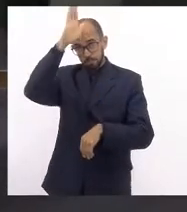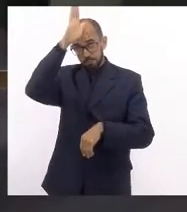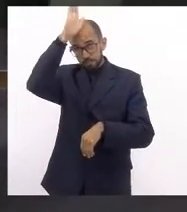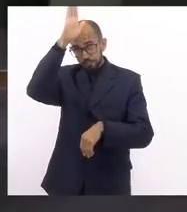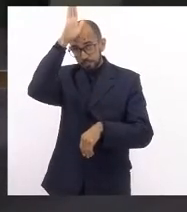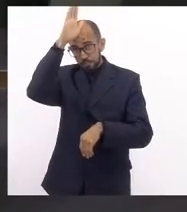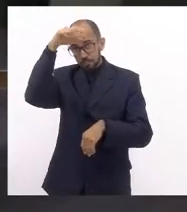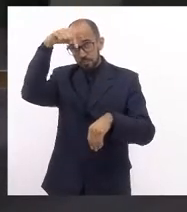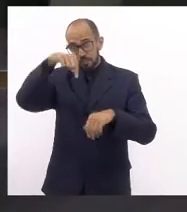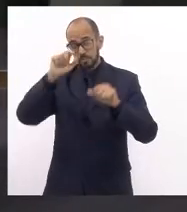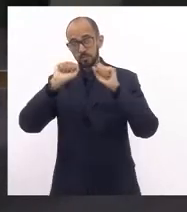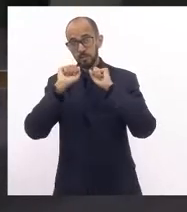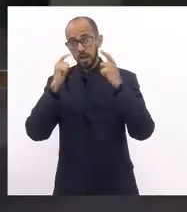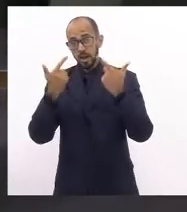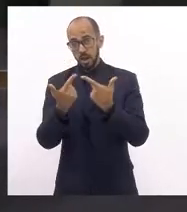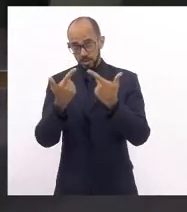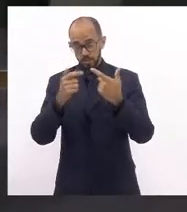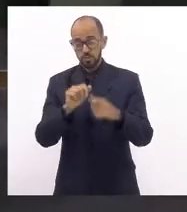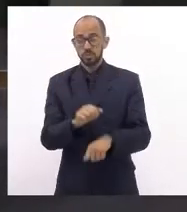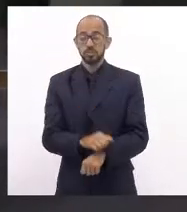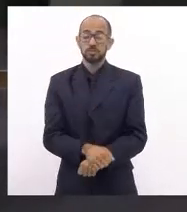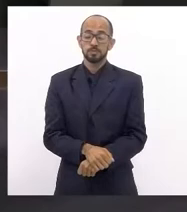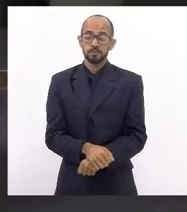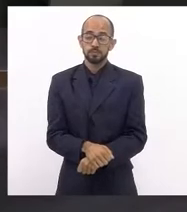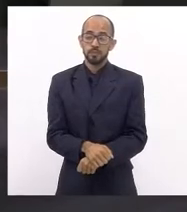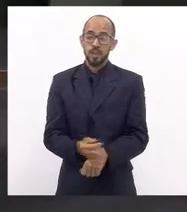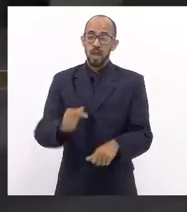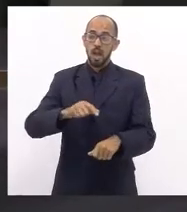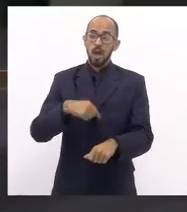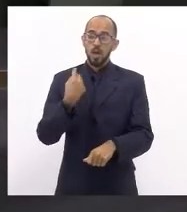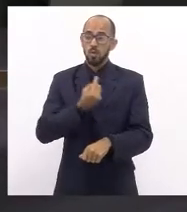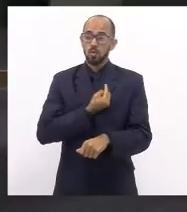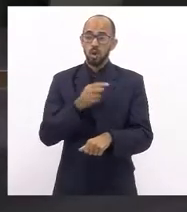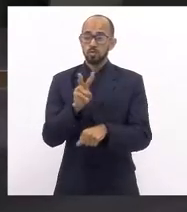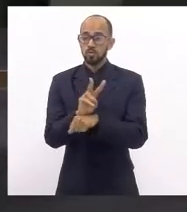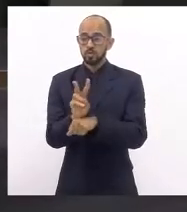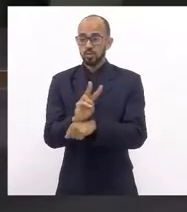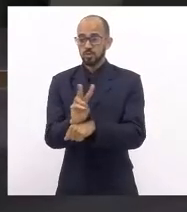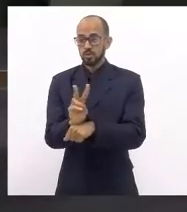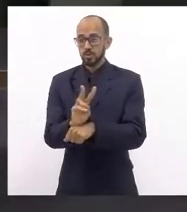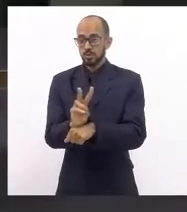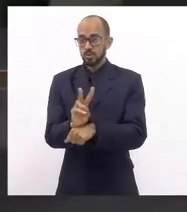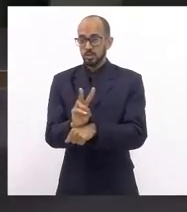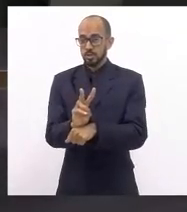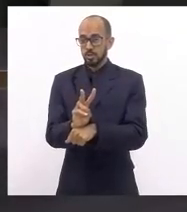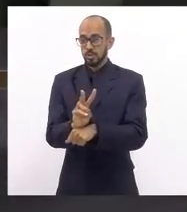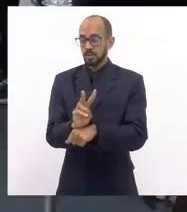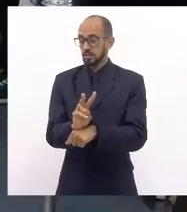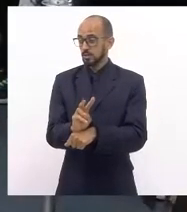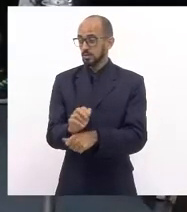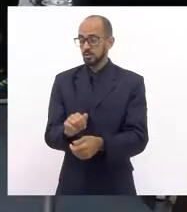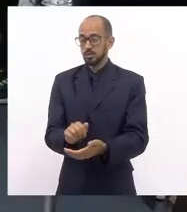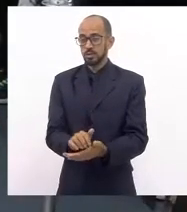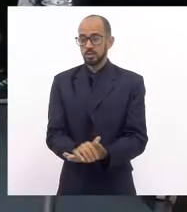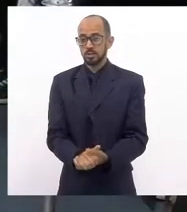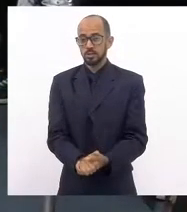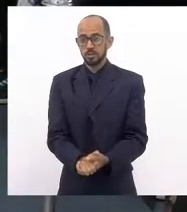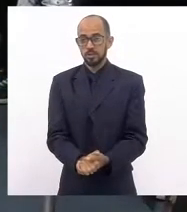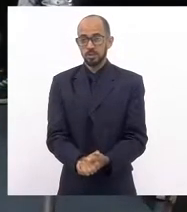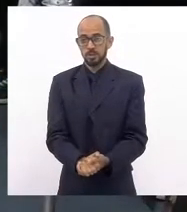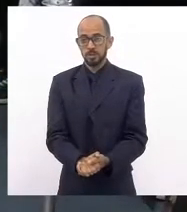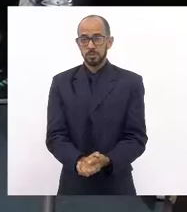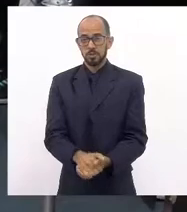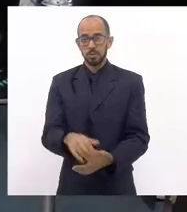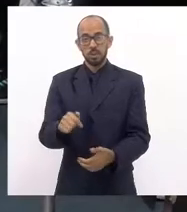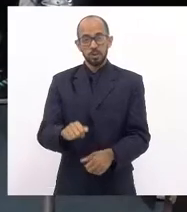e guerreiros brigadistas, ao nosso segurança, os seguranças da casa, ao pessoal